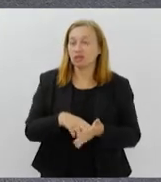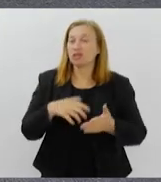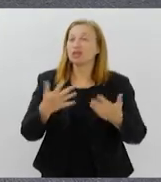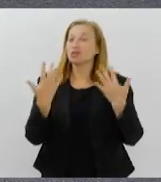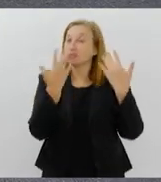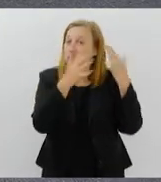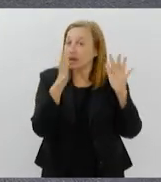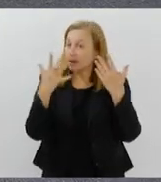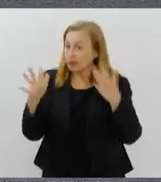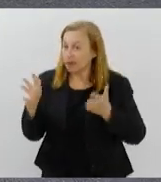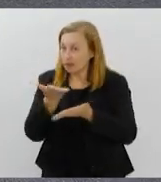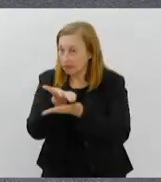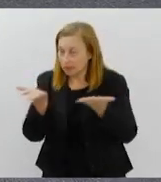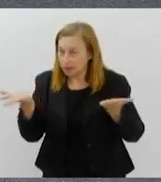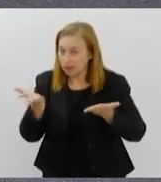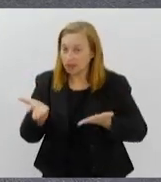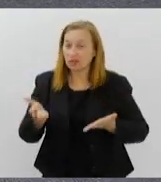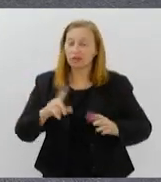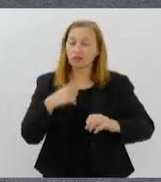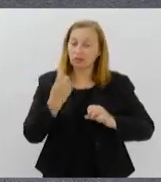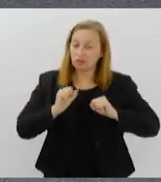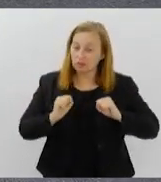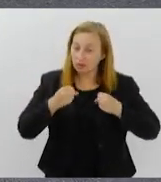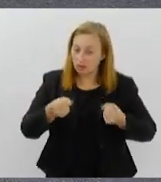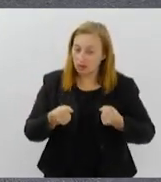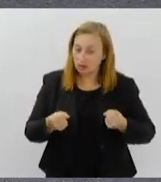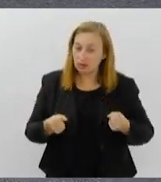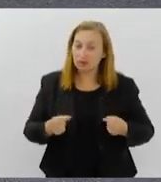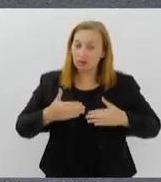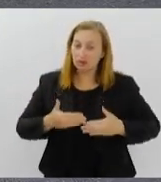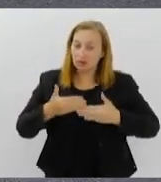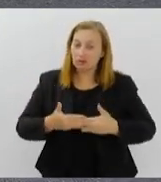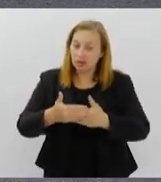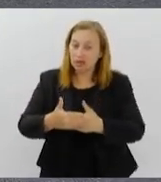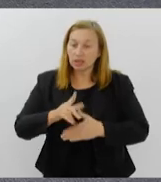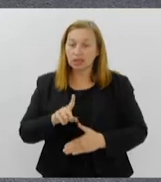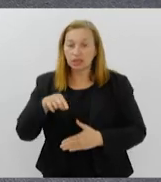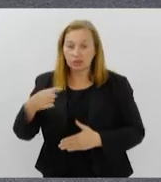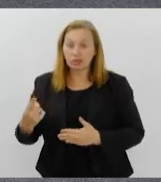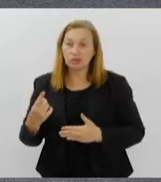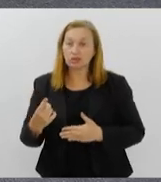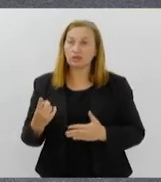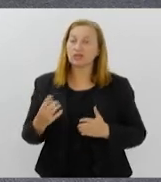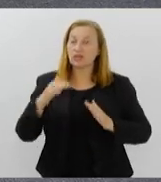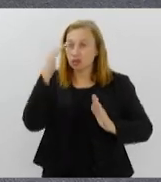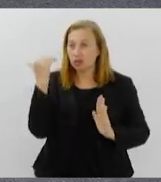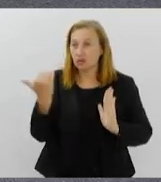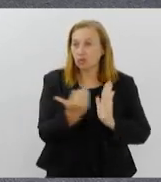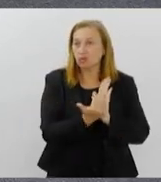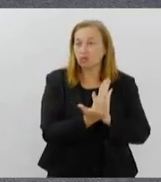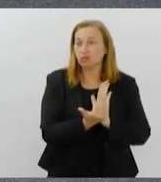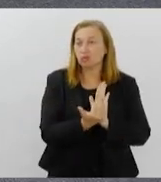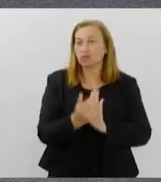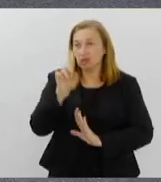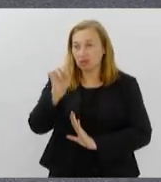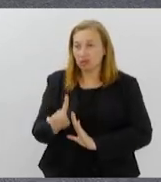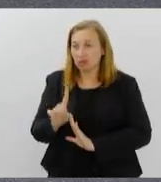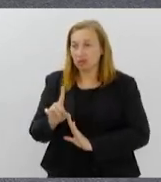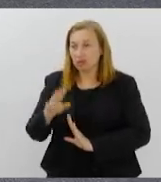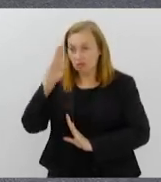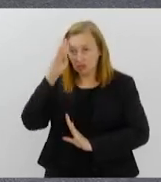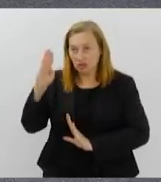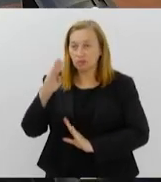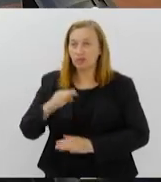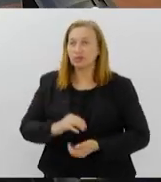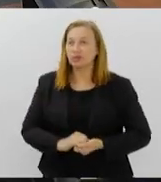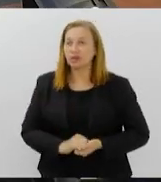de parabéns. Vamos nos esforçar para isso avançar e depois fazemos o cúmprase desses direitos essenciais.